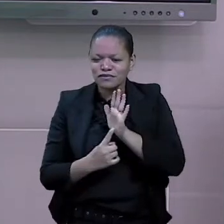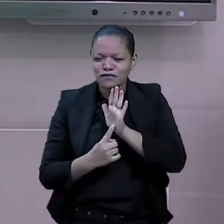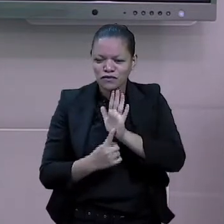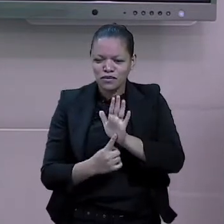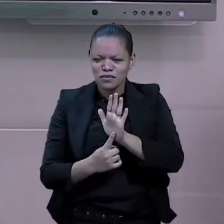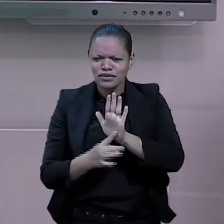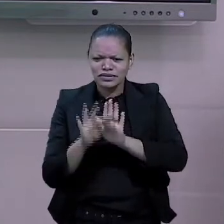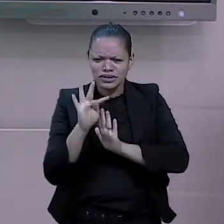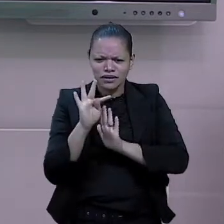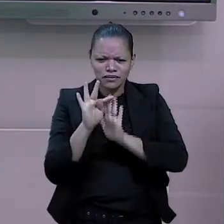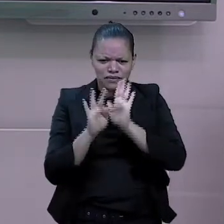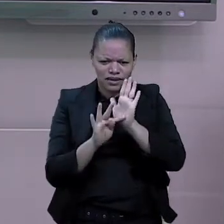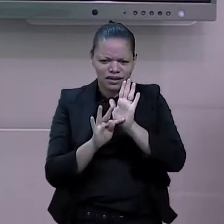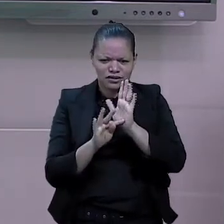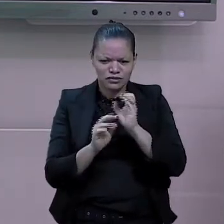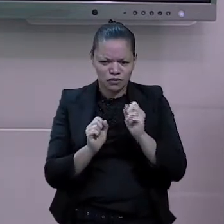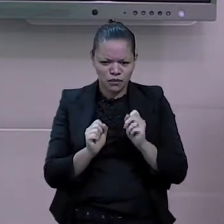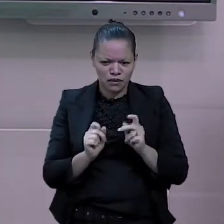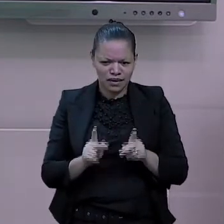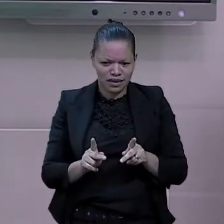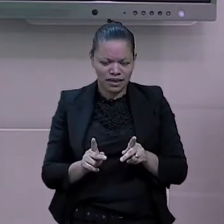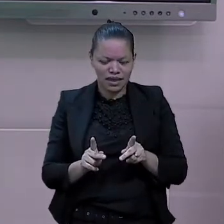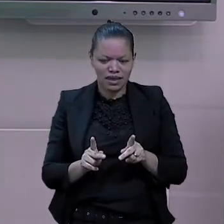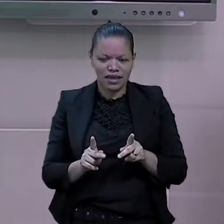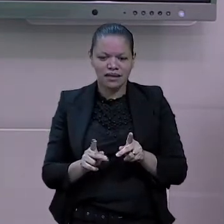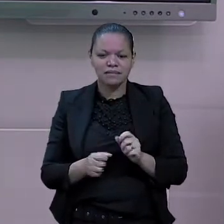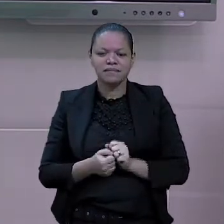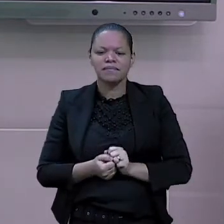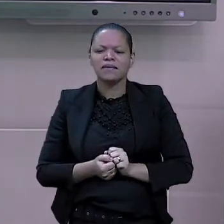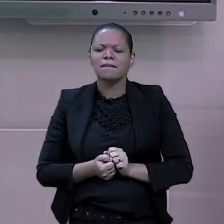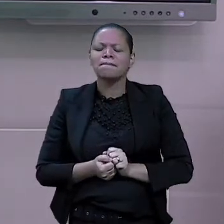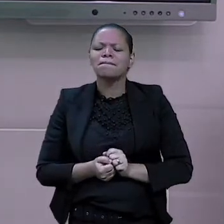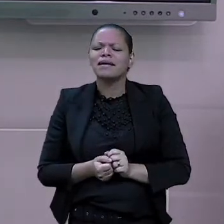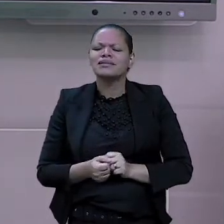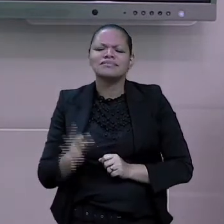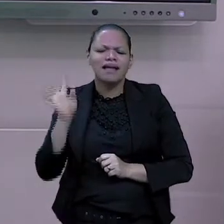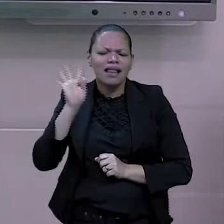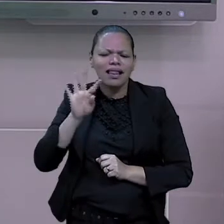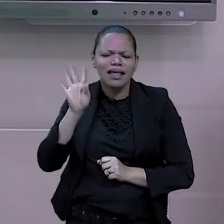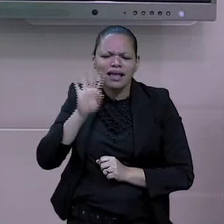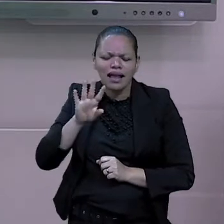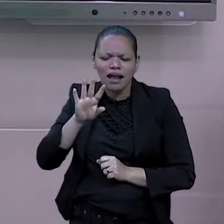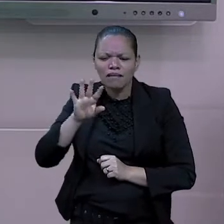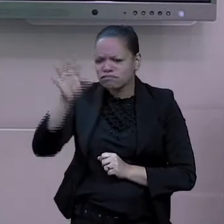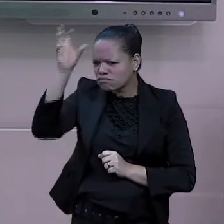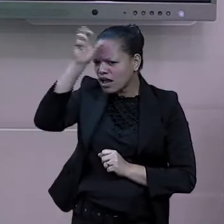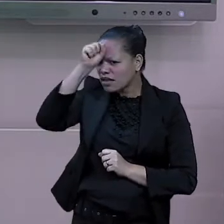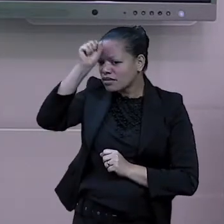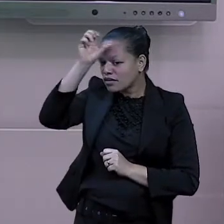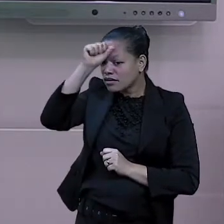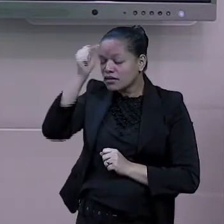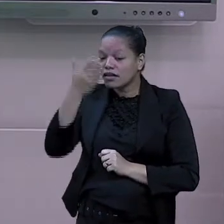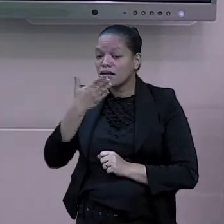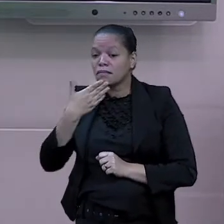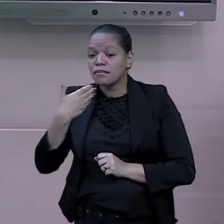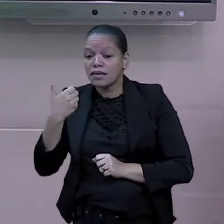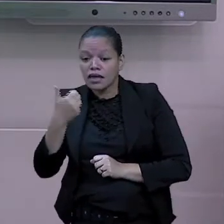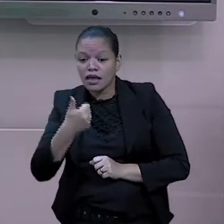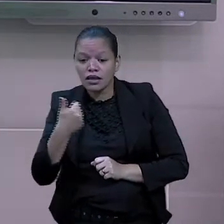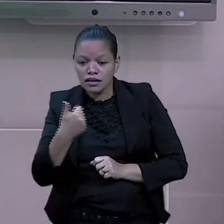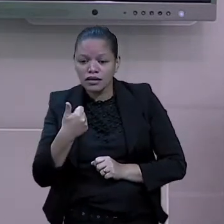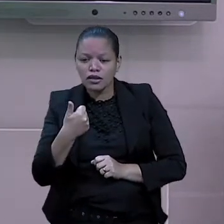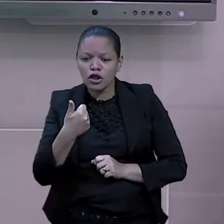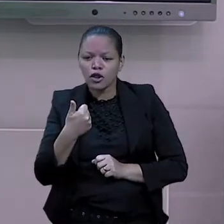ser entendidas? Pois além dos textos que a gente tem que se apresentam em balões, em onomatopeias, que nós já